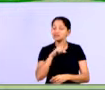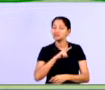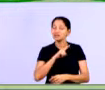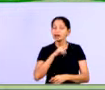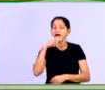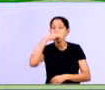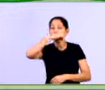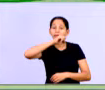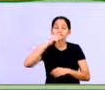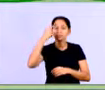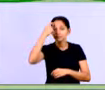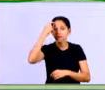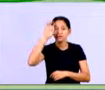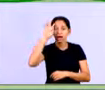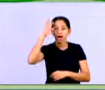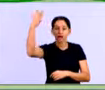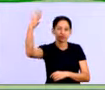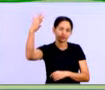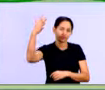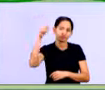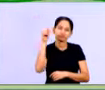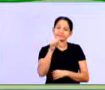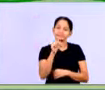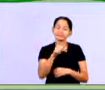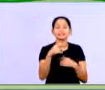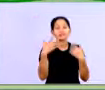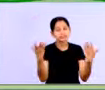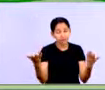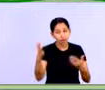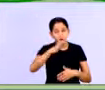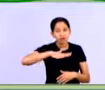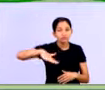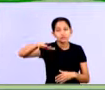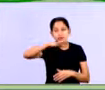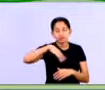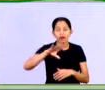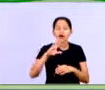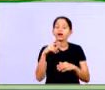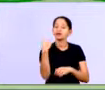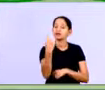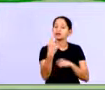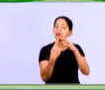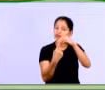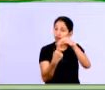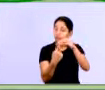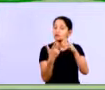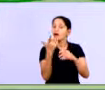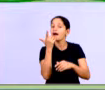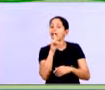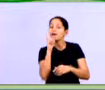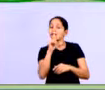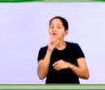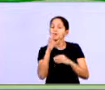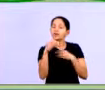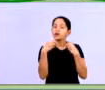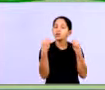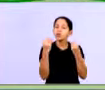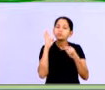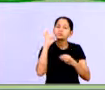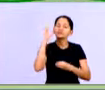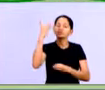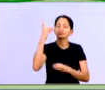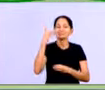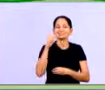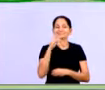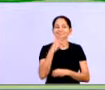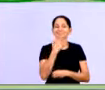o processo de decisão. E aí, em cima desses dados, em cima dessas informações que você possui, a sua tomada de decisão